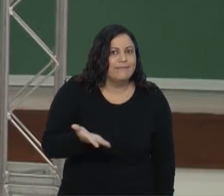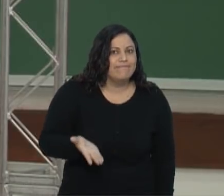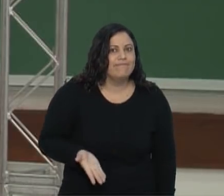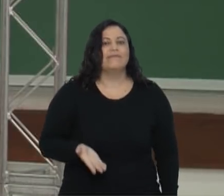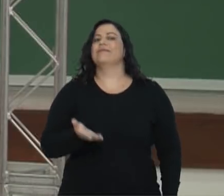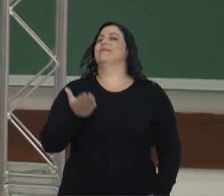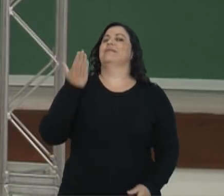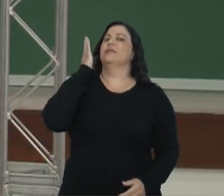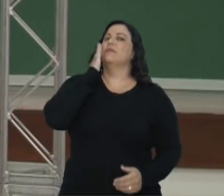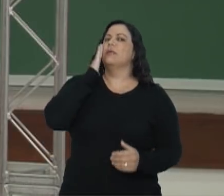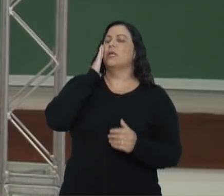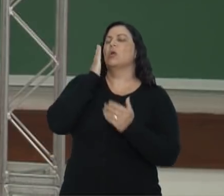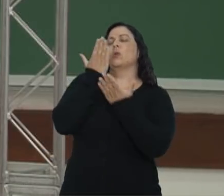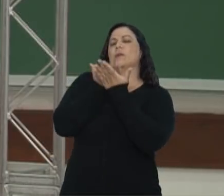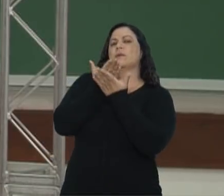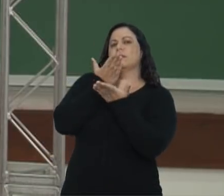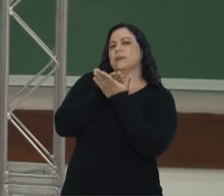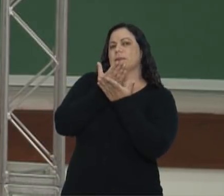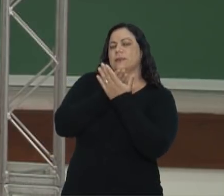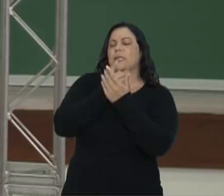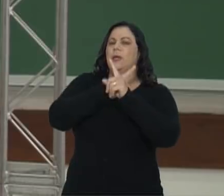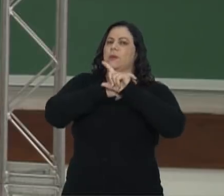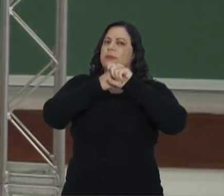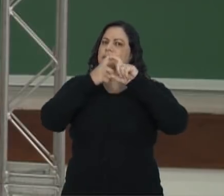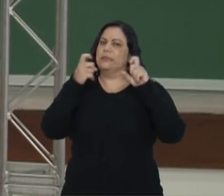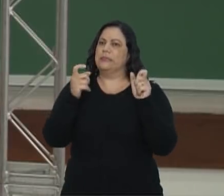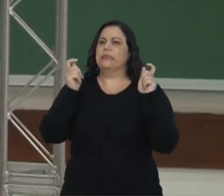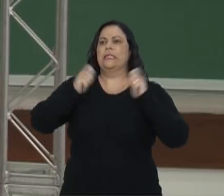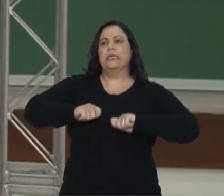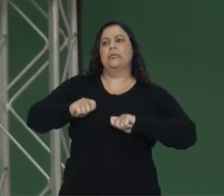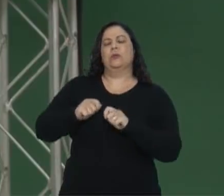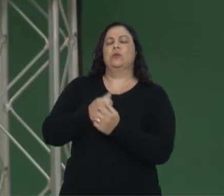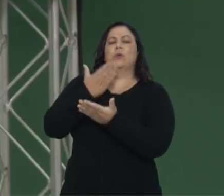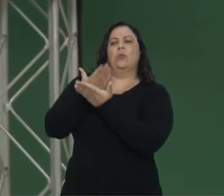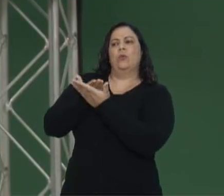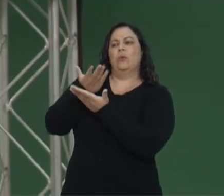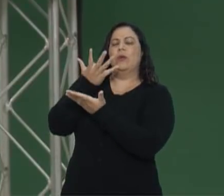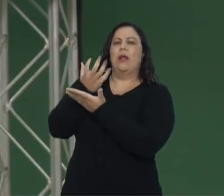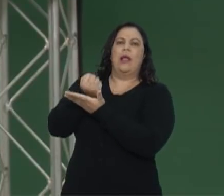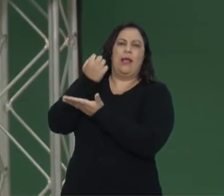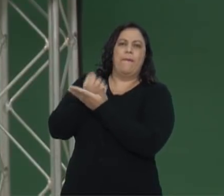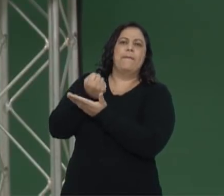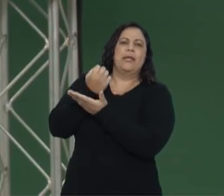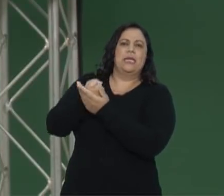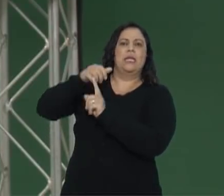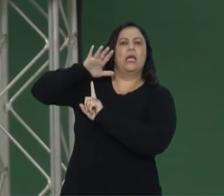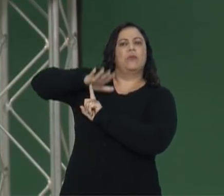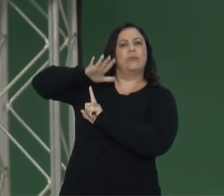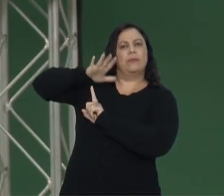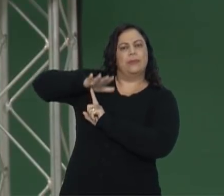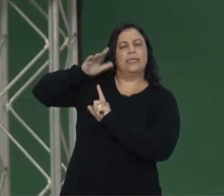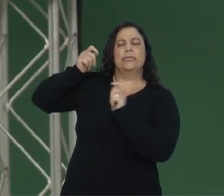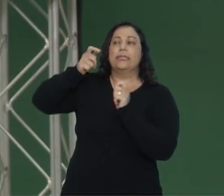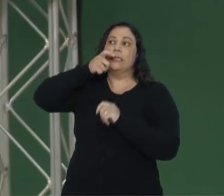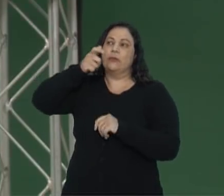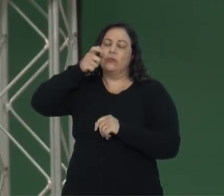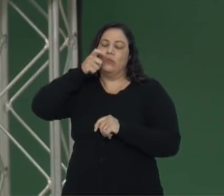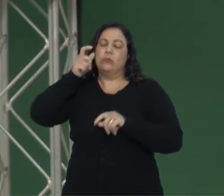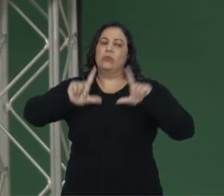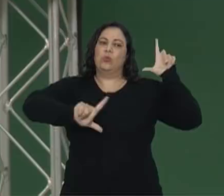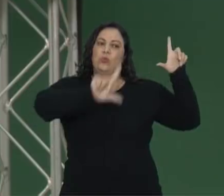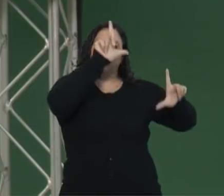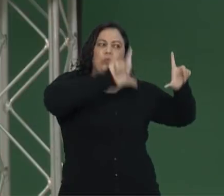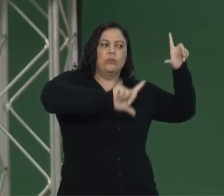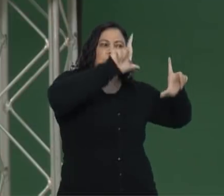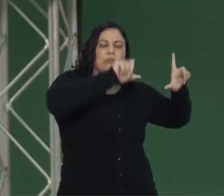de ciências, Aula Paraná, ou você assiste na televisão ou você assiste no aplicativo Aula Paraná ou no canal